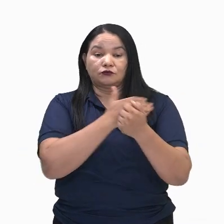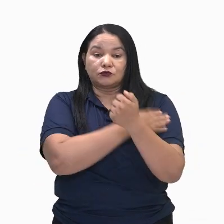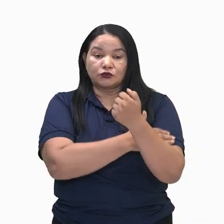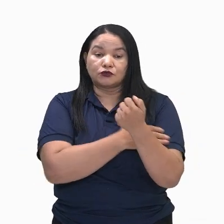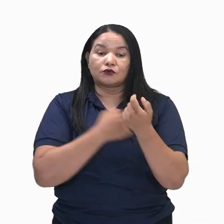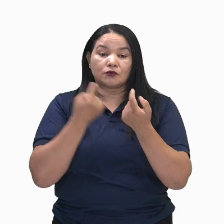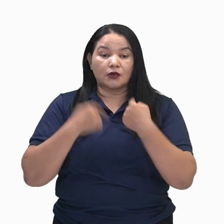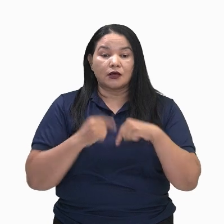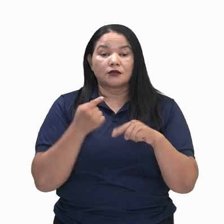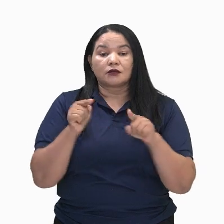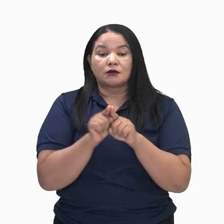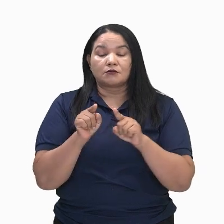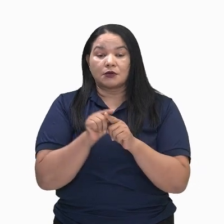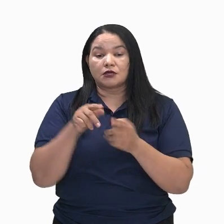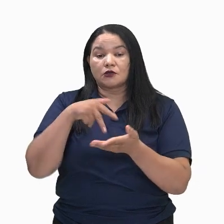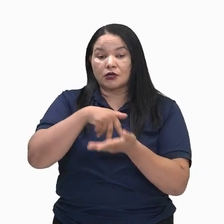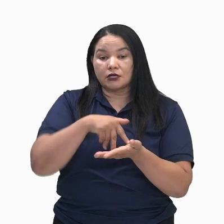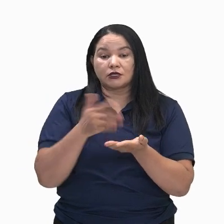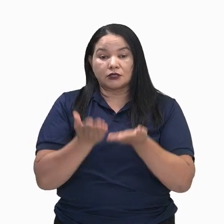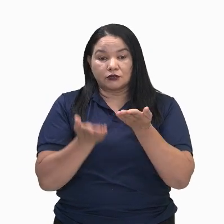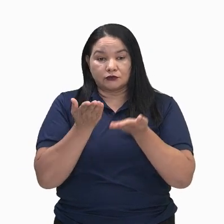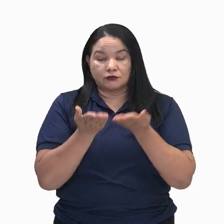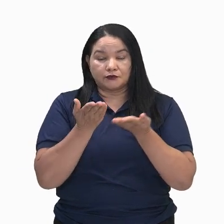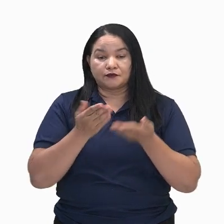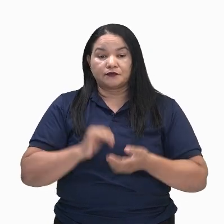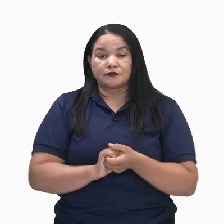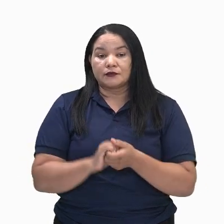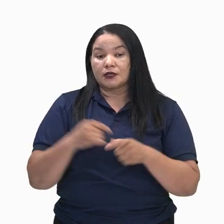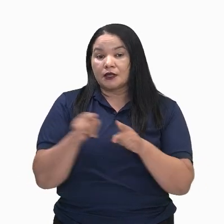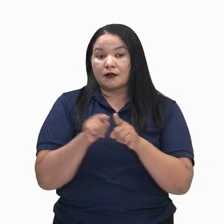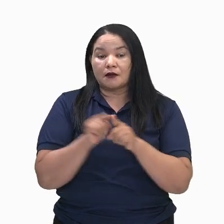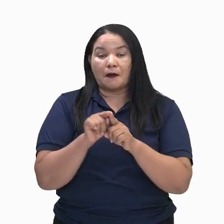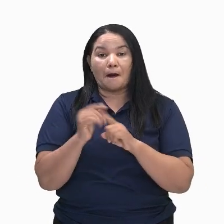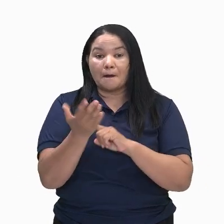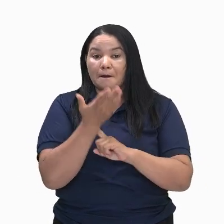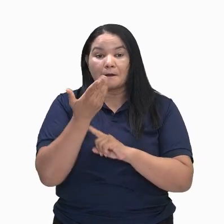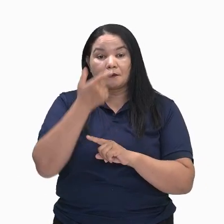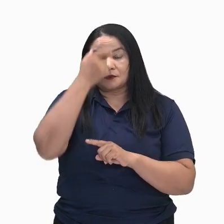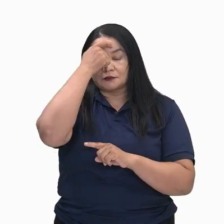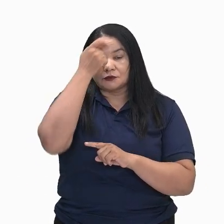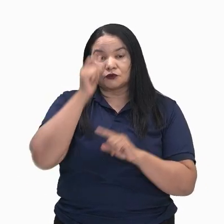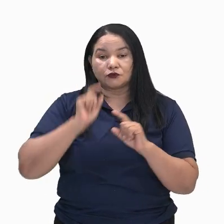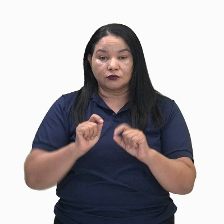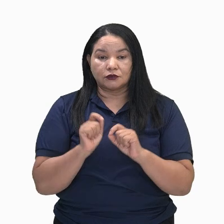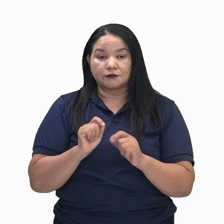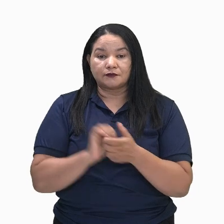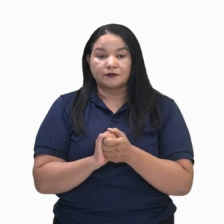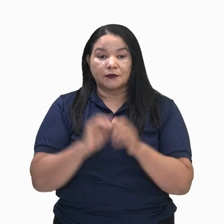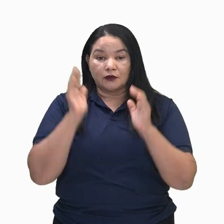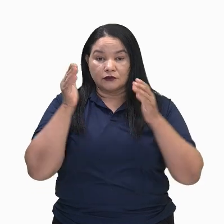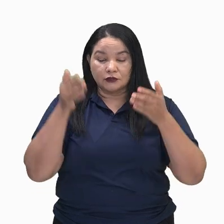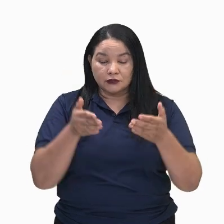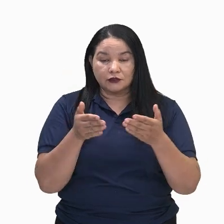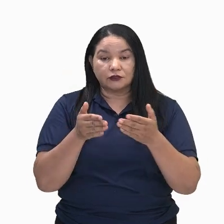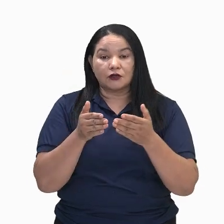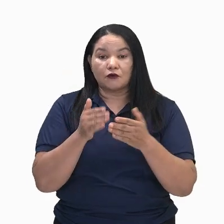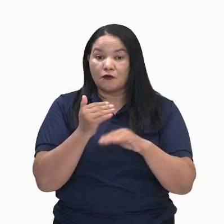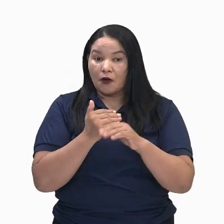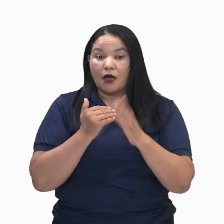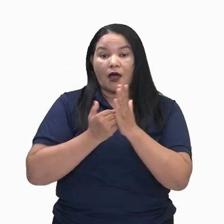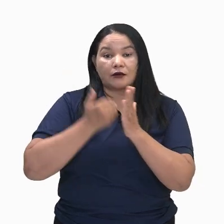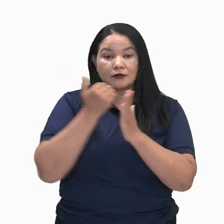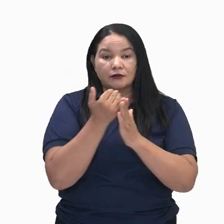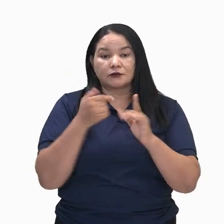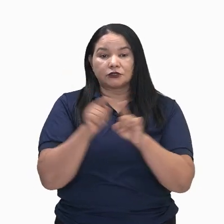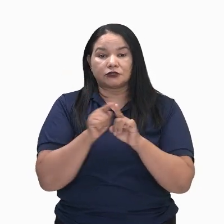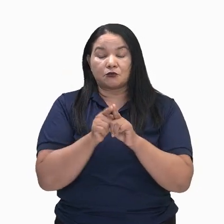do equilíbrio e postura. Mas nós também temos aí os benefícios mentais, como aumento da concentração e foco, controle emocional